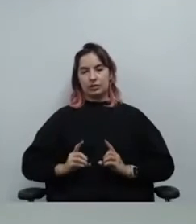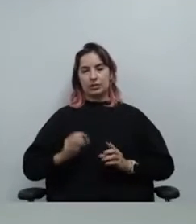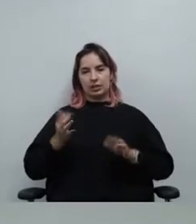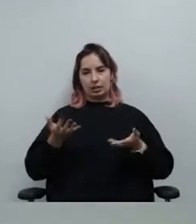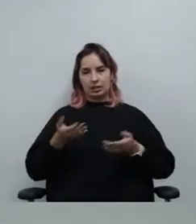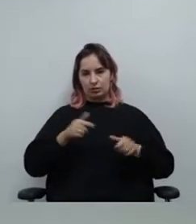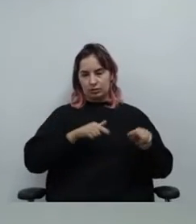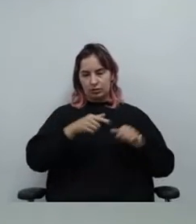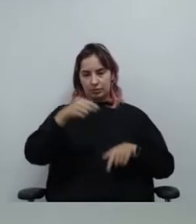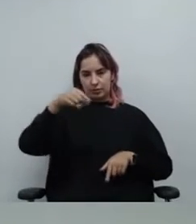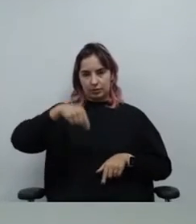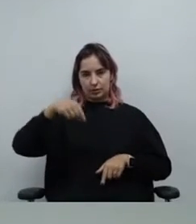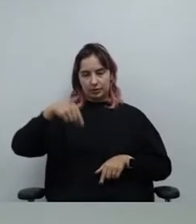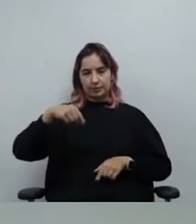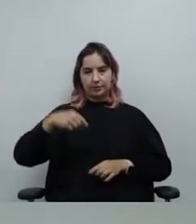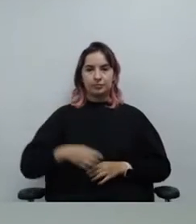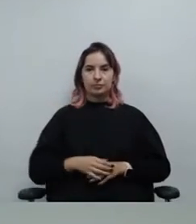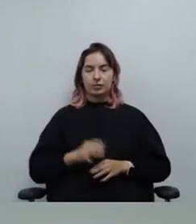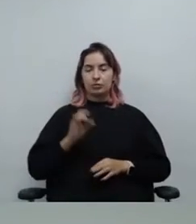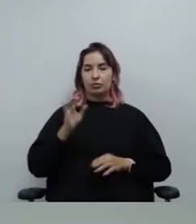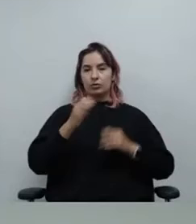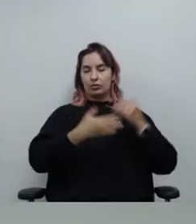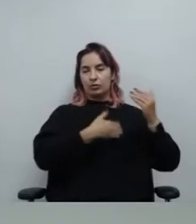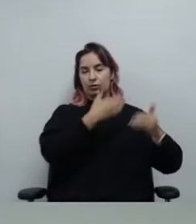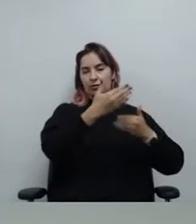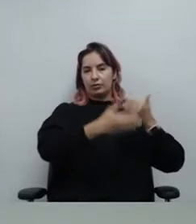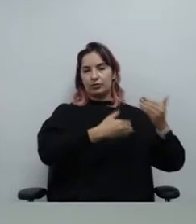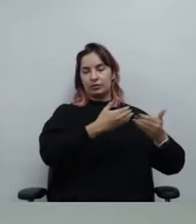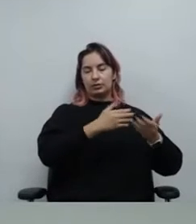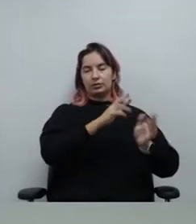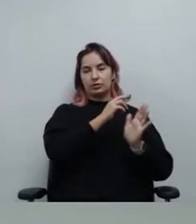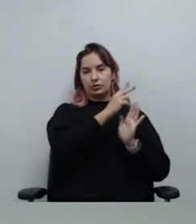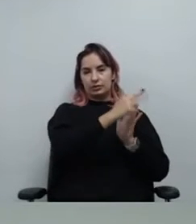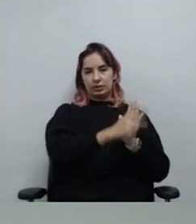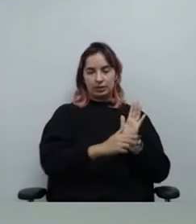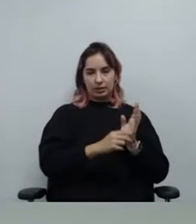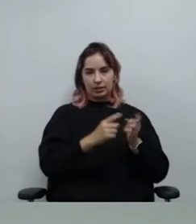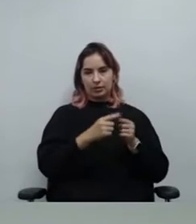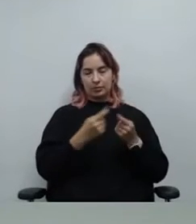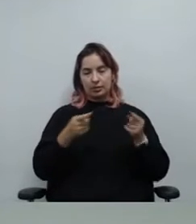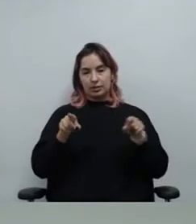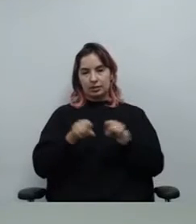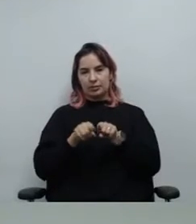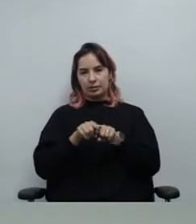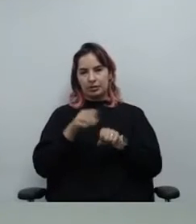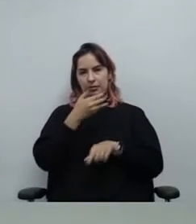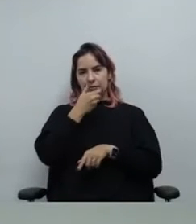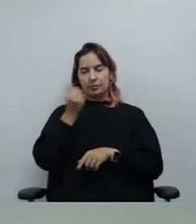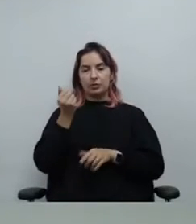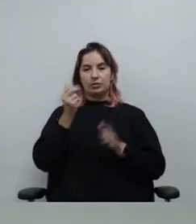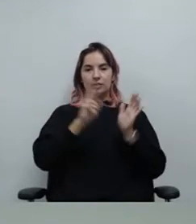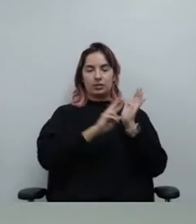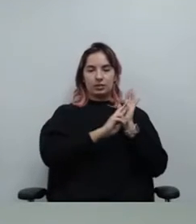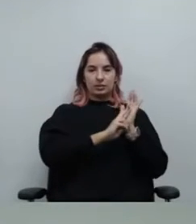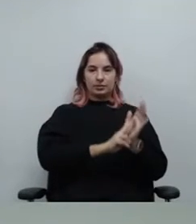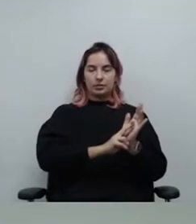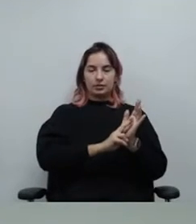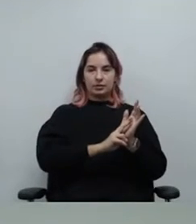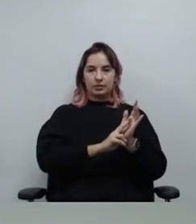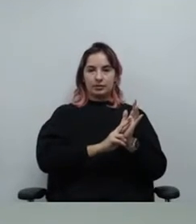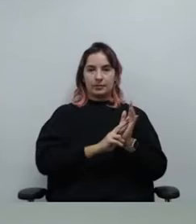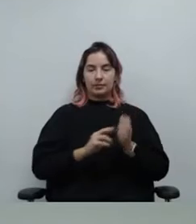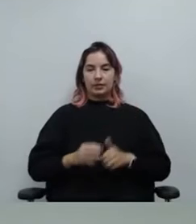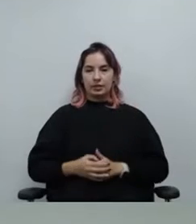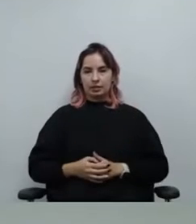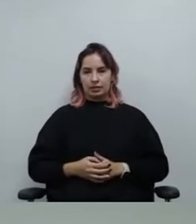instituição. Ocorreu não apenas um avanço em direção à diversidade, mas também o enriquecimento da representatividade das decisões